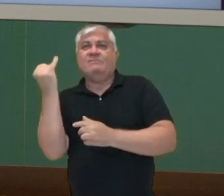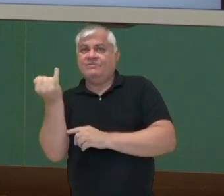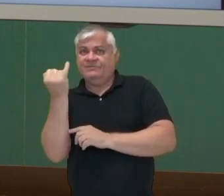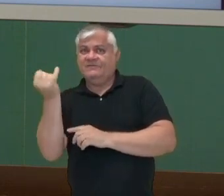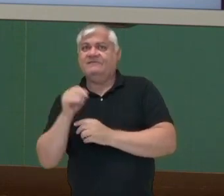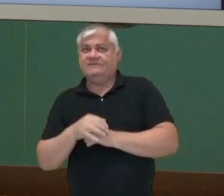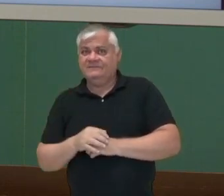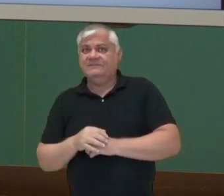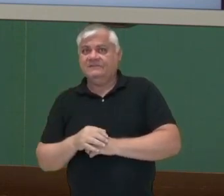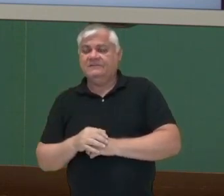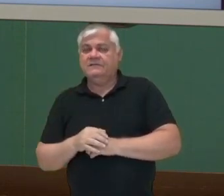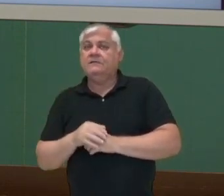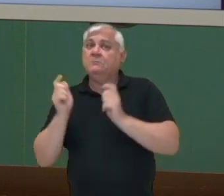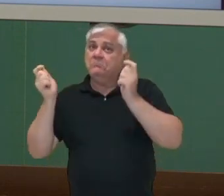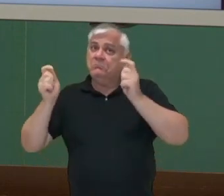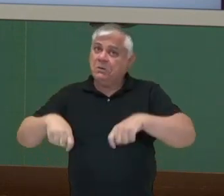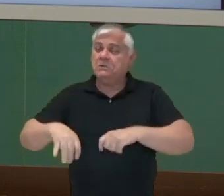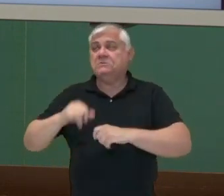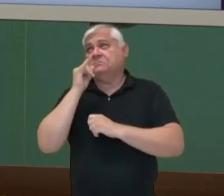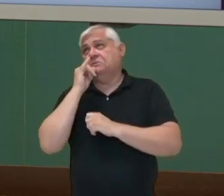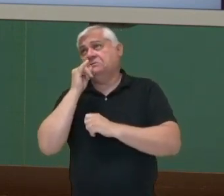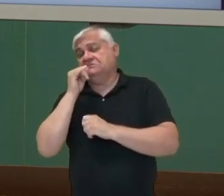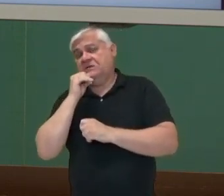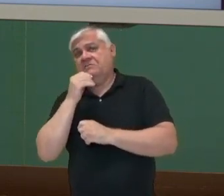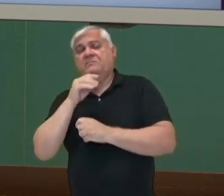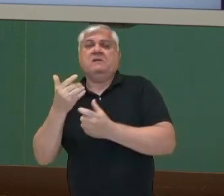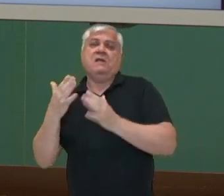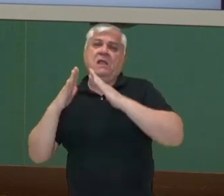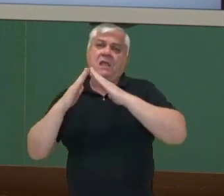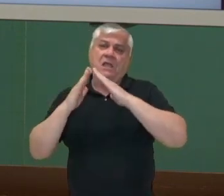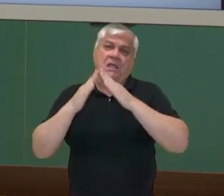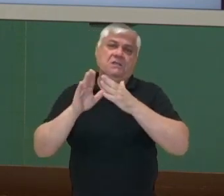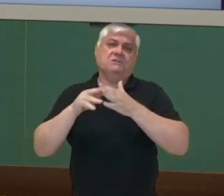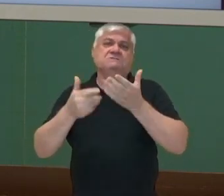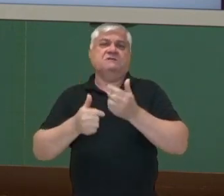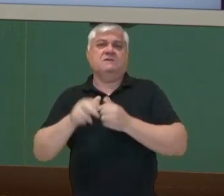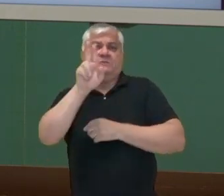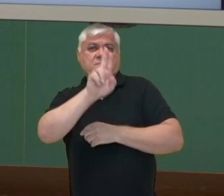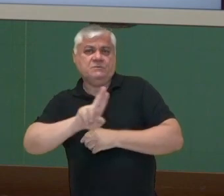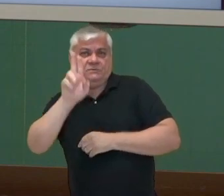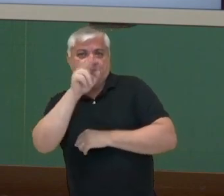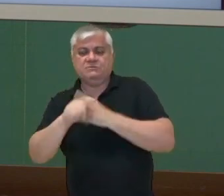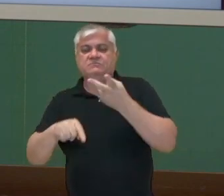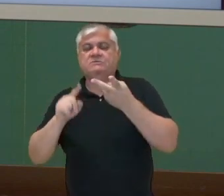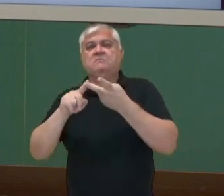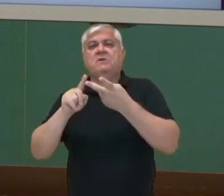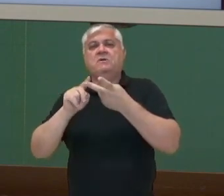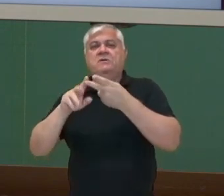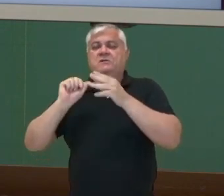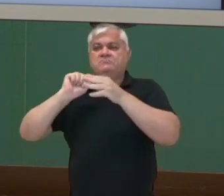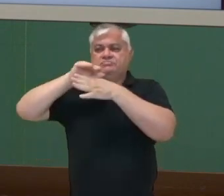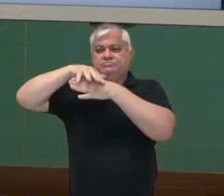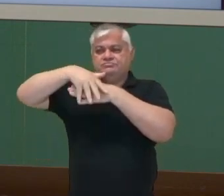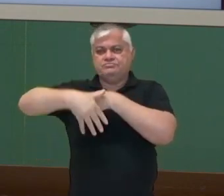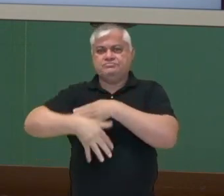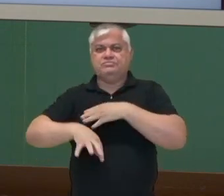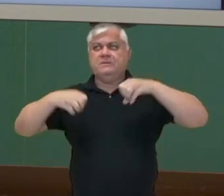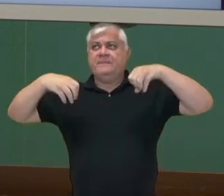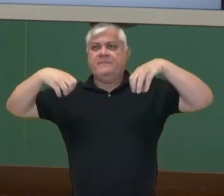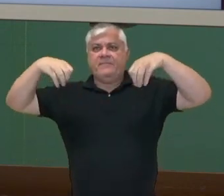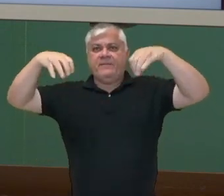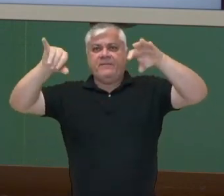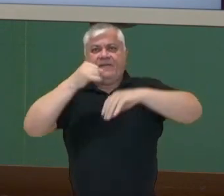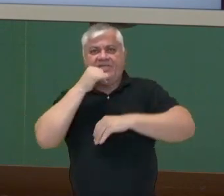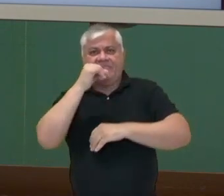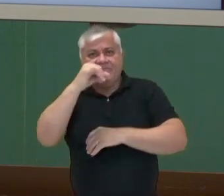utilizado. Pode ser para captação e para consumo, pode ser através das usinas hidrelétricas para a geração de